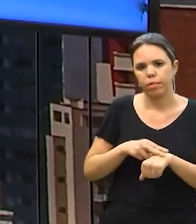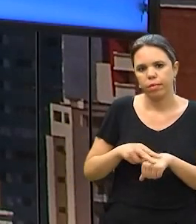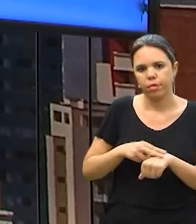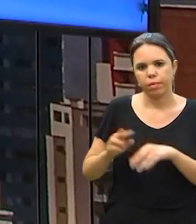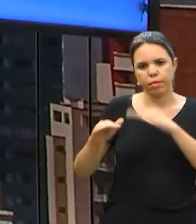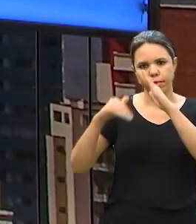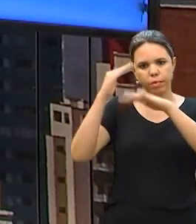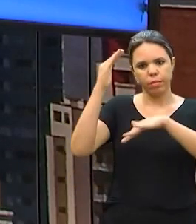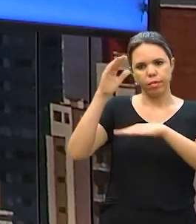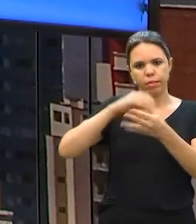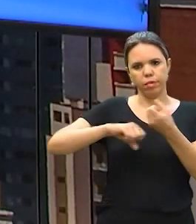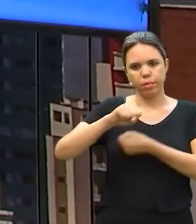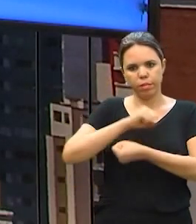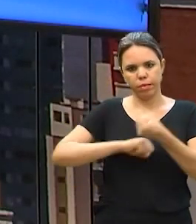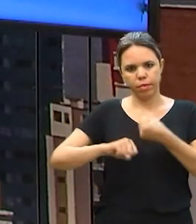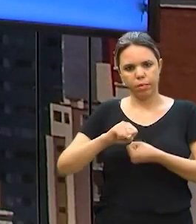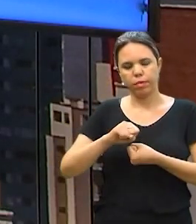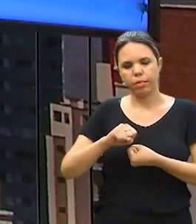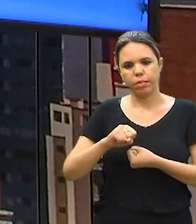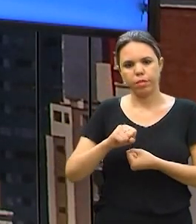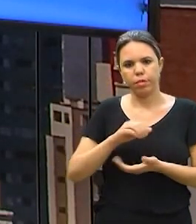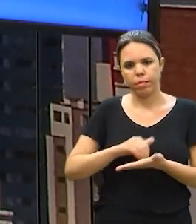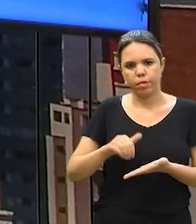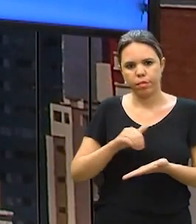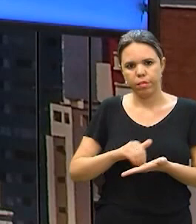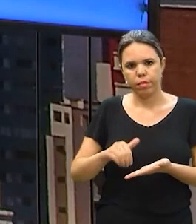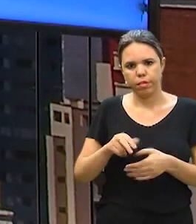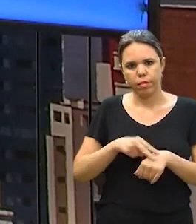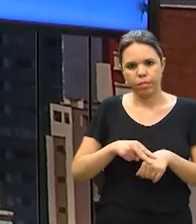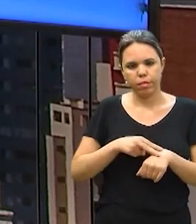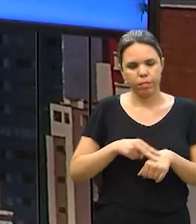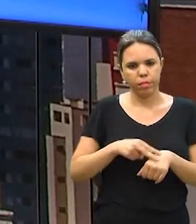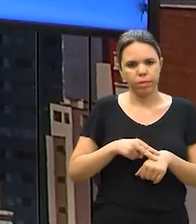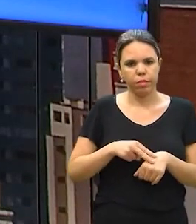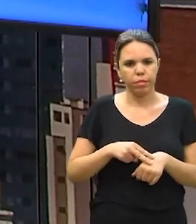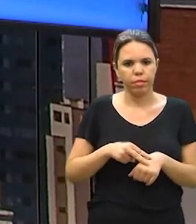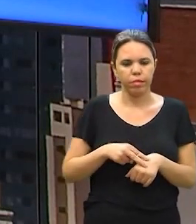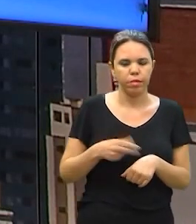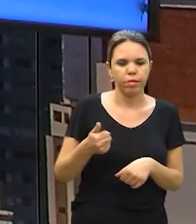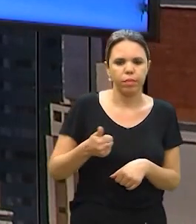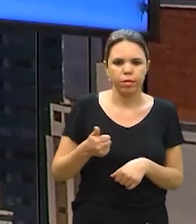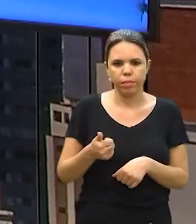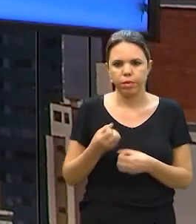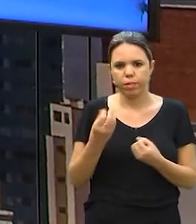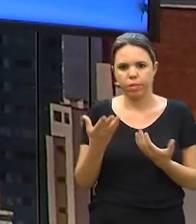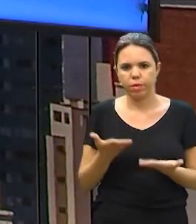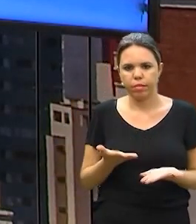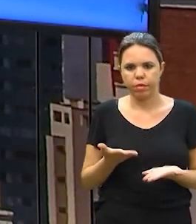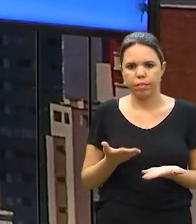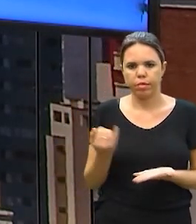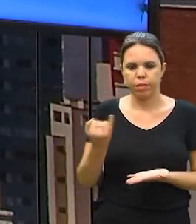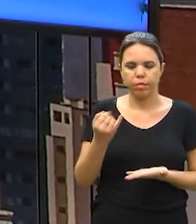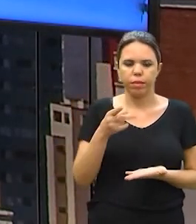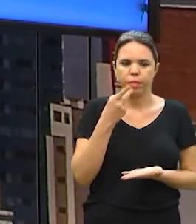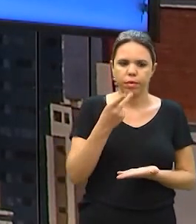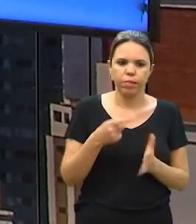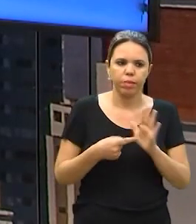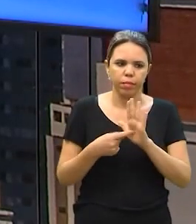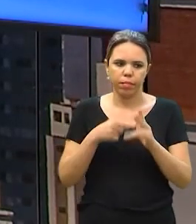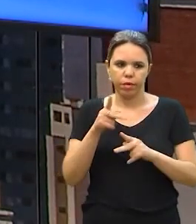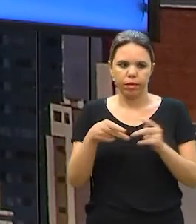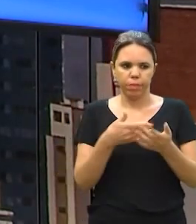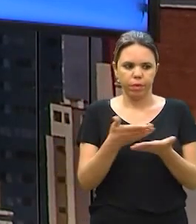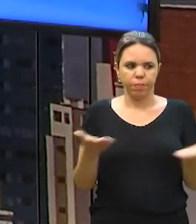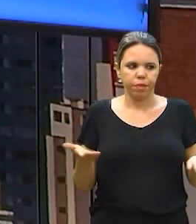Verde e do Desenvolvimento Sustentável da Secretaria do Verde. Ângela, primeiramente, seja bem-vinda. Muito importante a gente mostrar